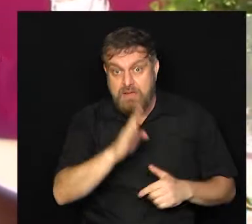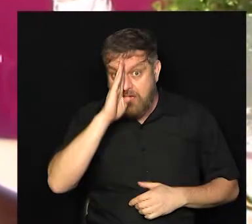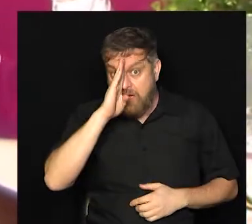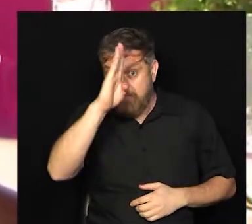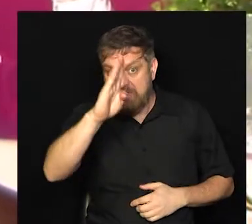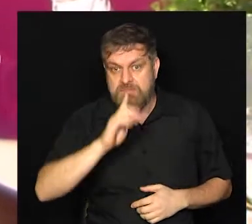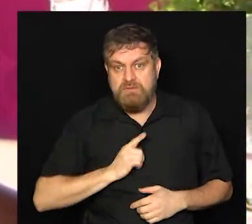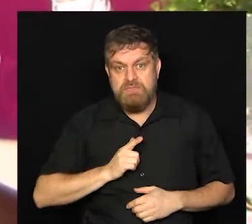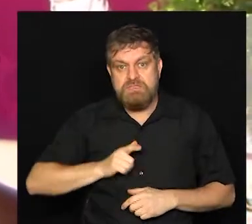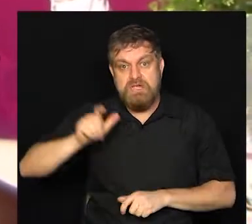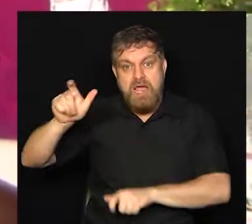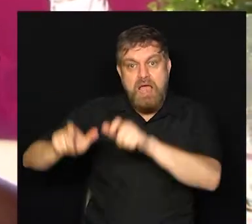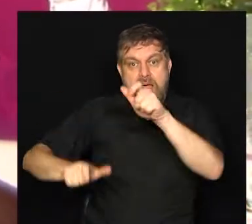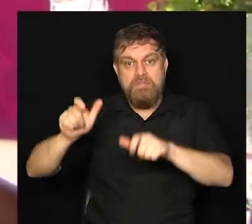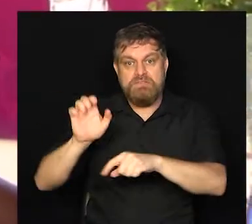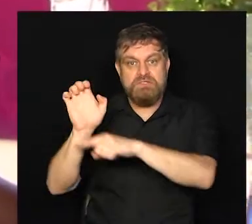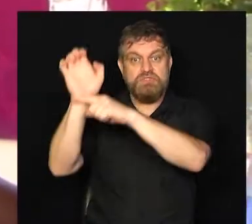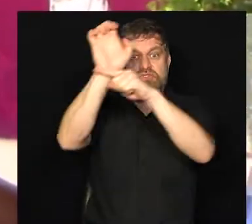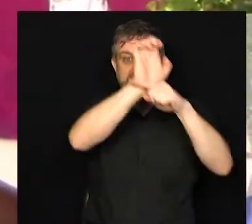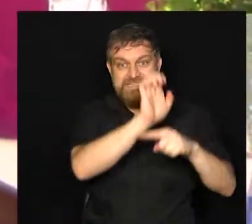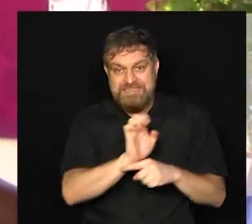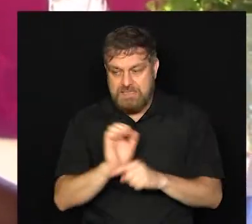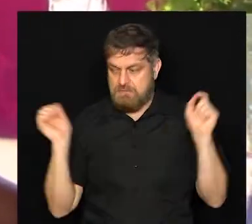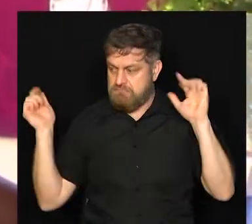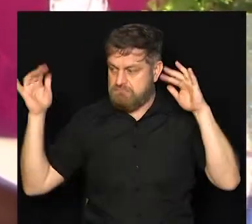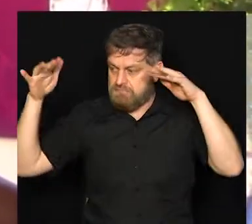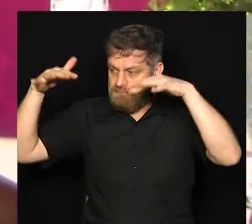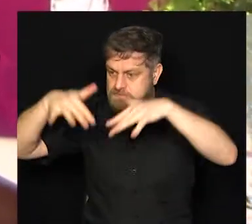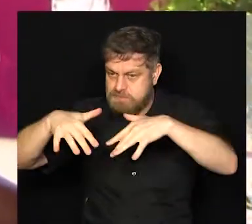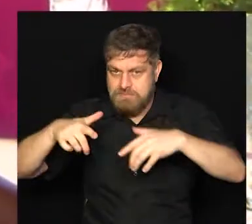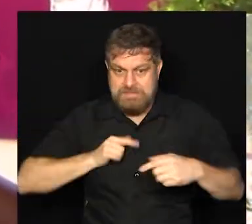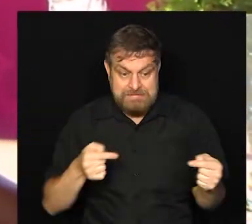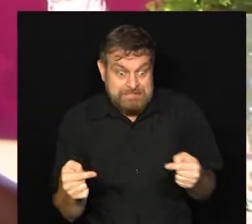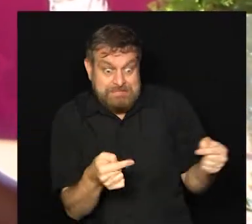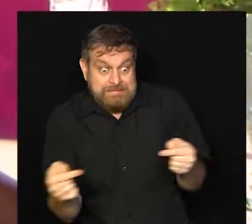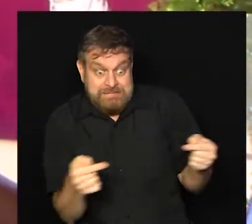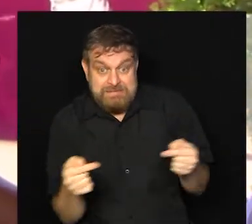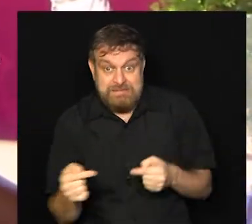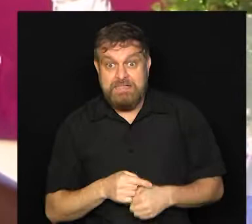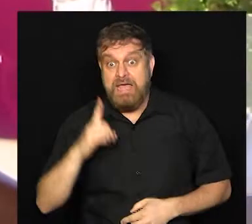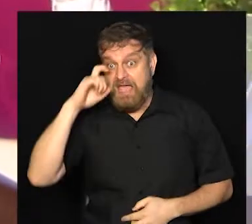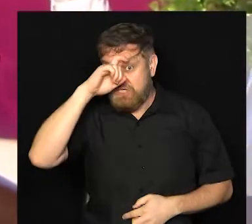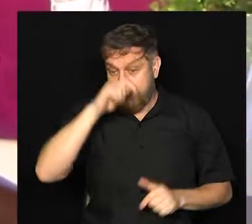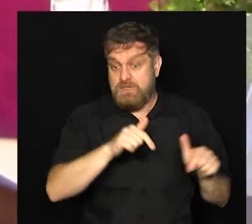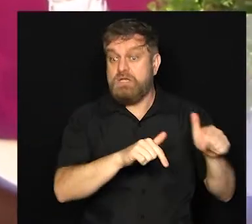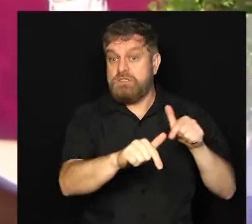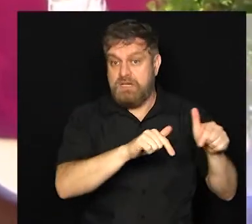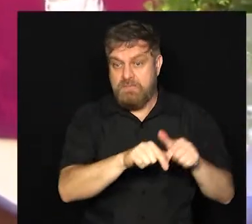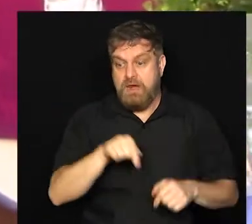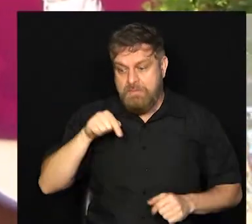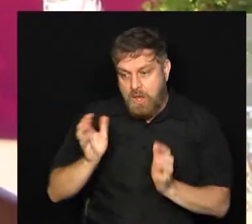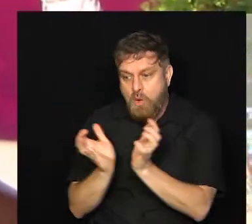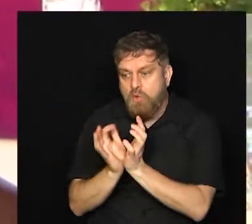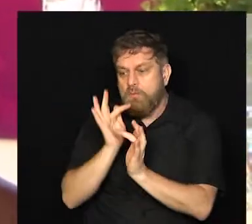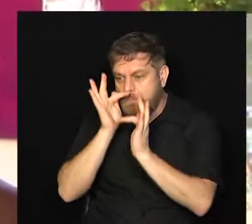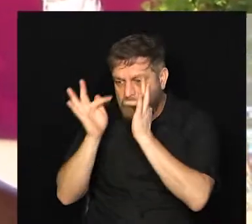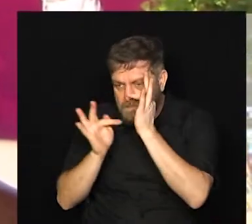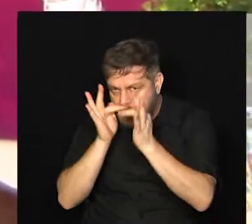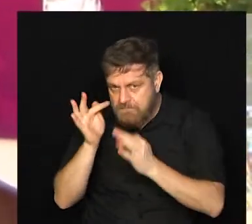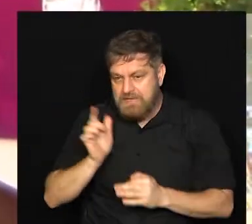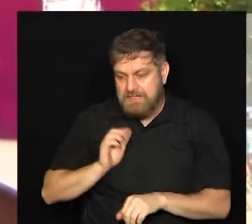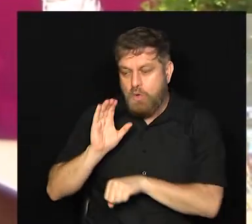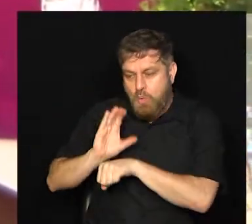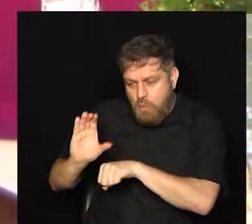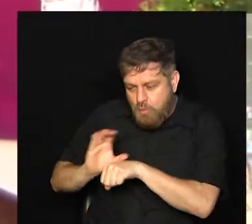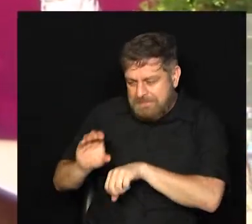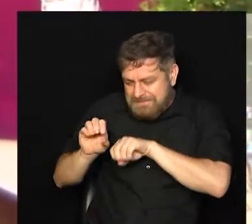que vêm de fora, de outro estado, né? Aí chega aqui, tem que competir com as pessoas daqui, de outros lugares. Mas eles preparam, desde a preparação do